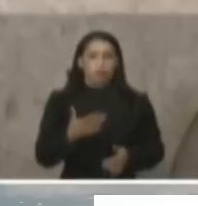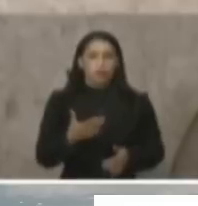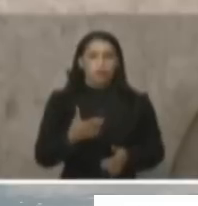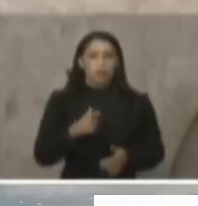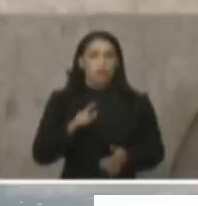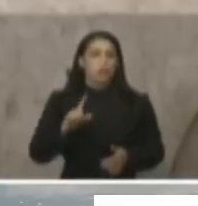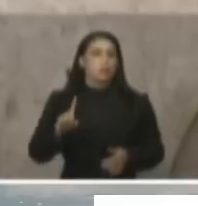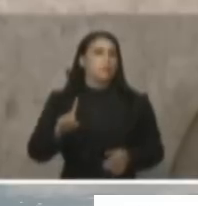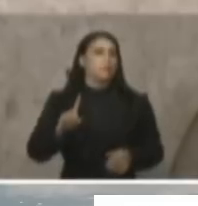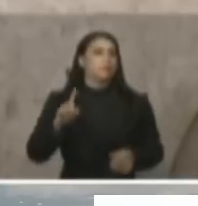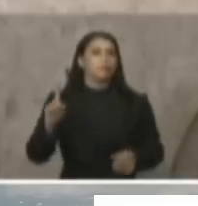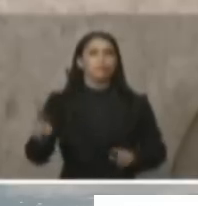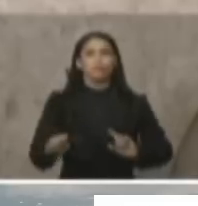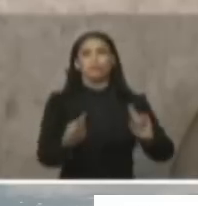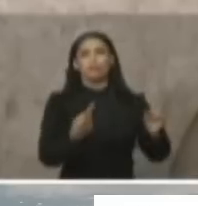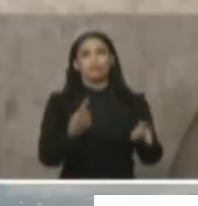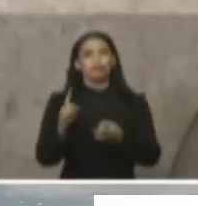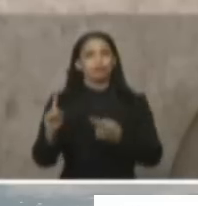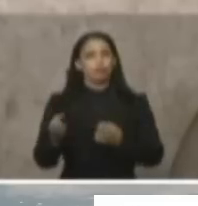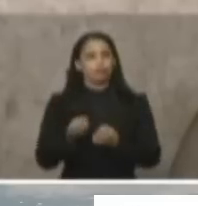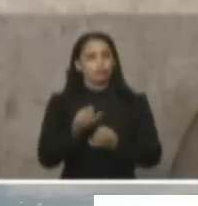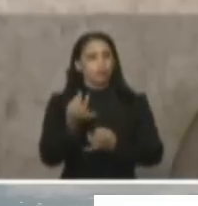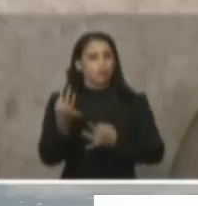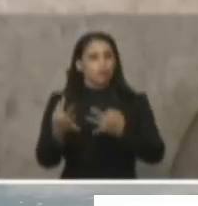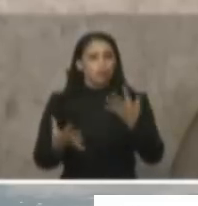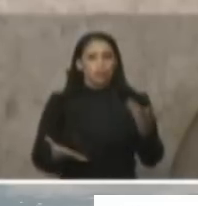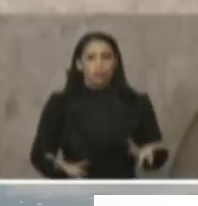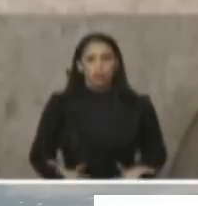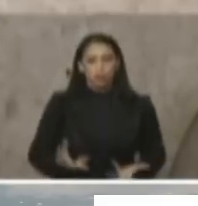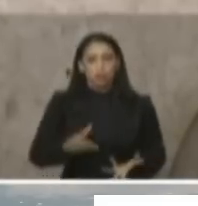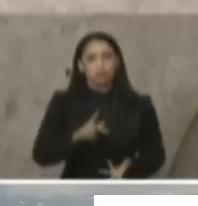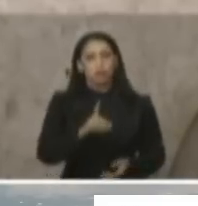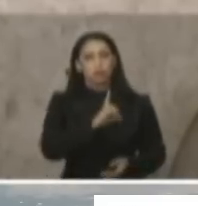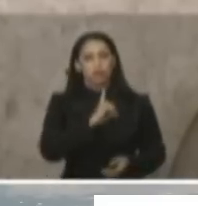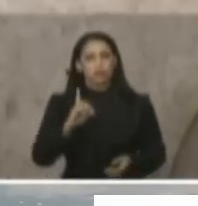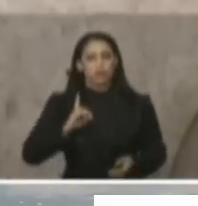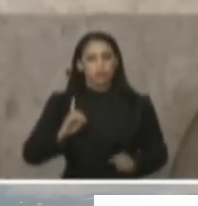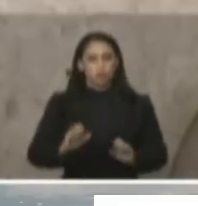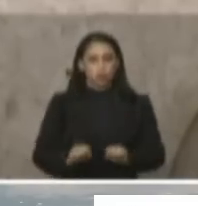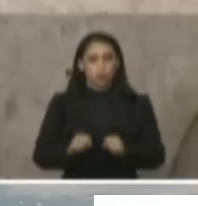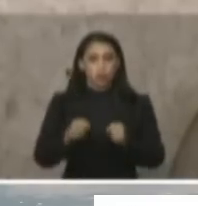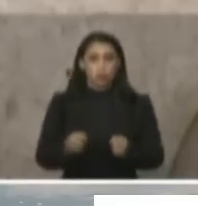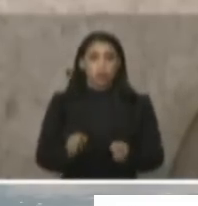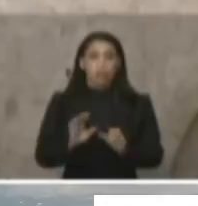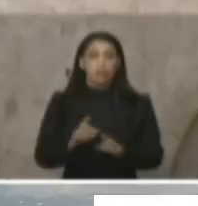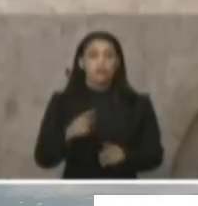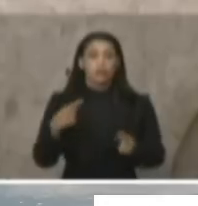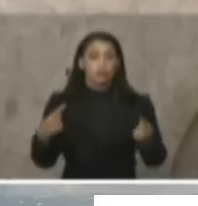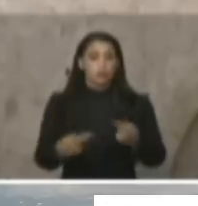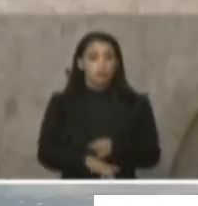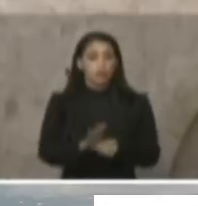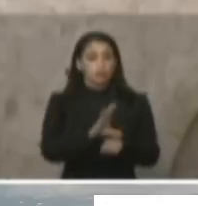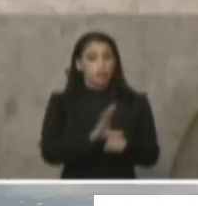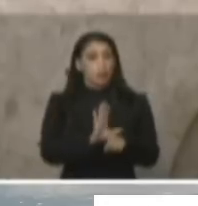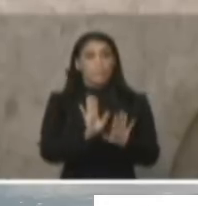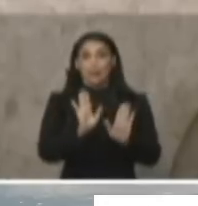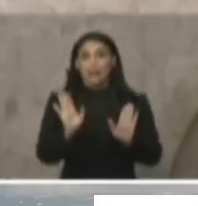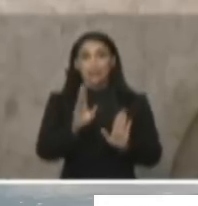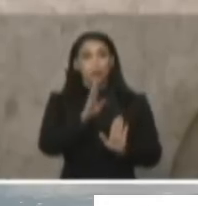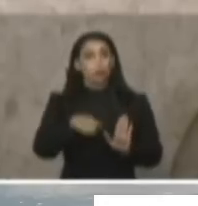aqui na Esplanada dos Ministérios a o receio era de que o presidente Jair bolsonaro a fazer um uso